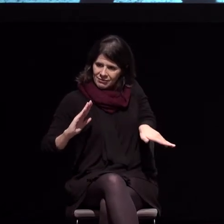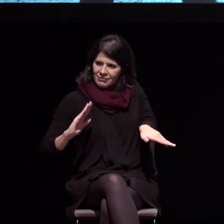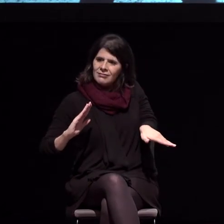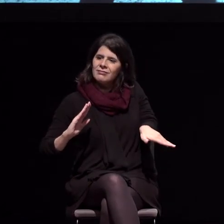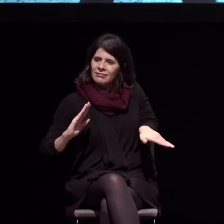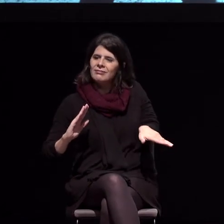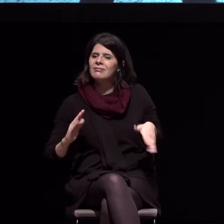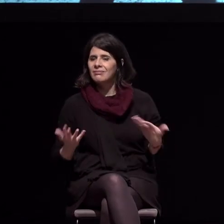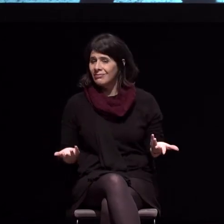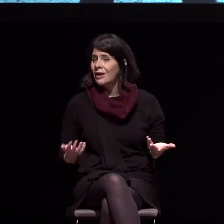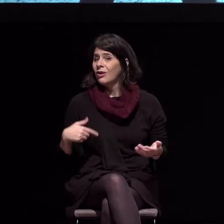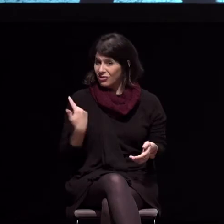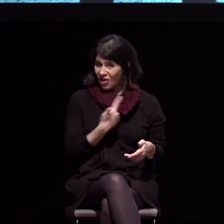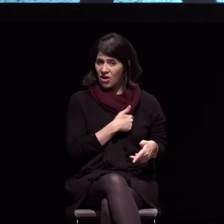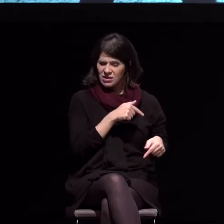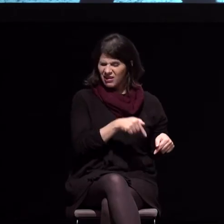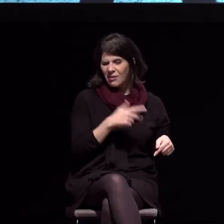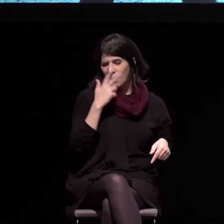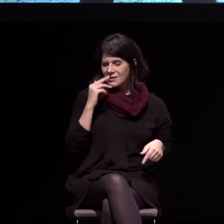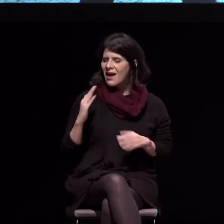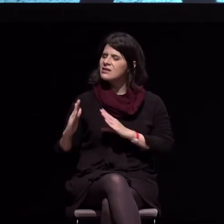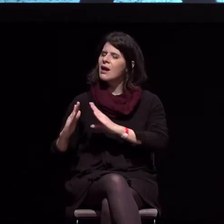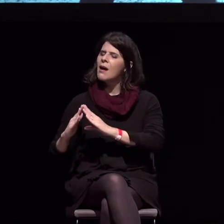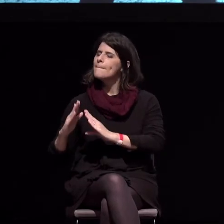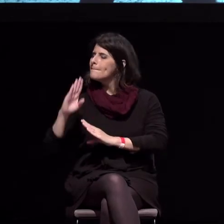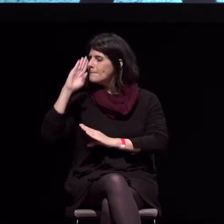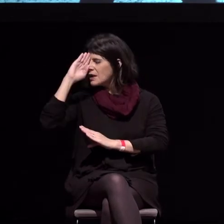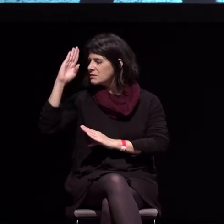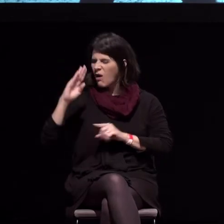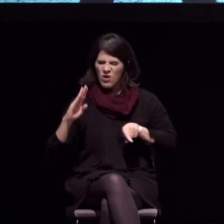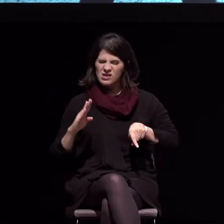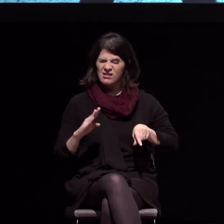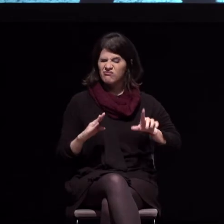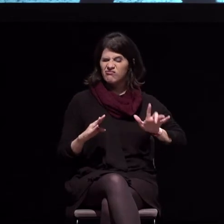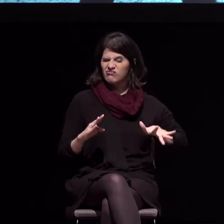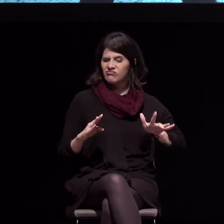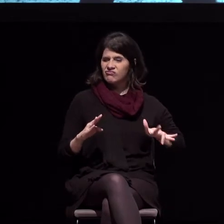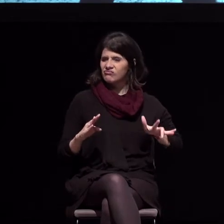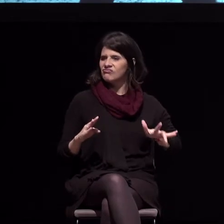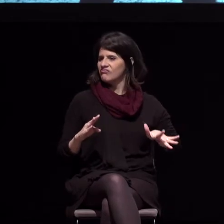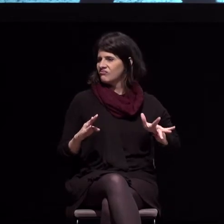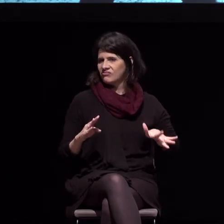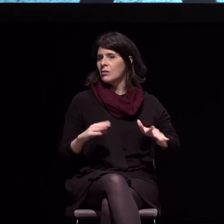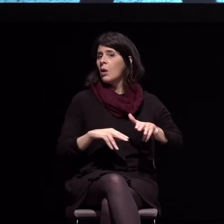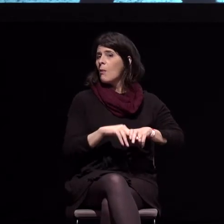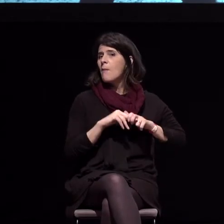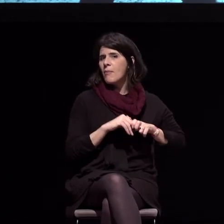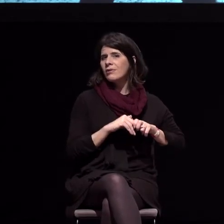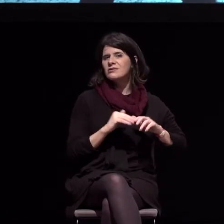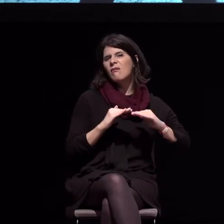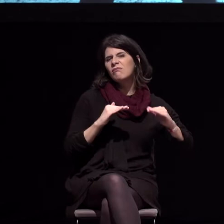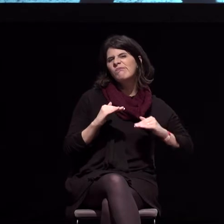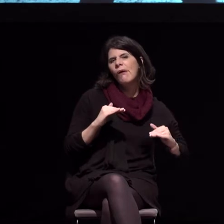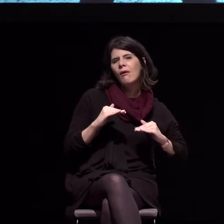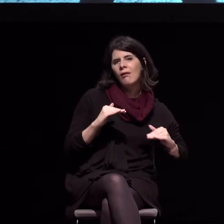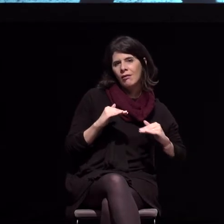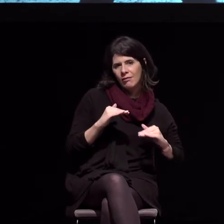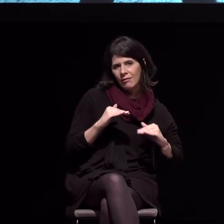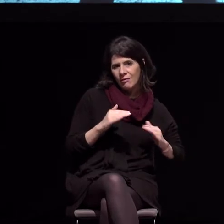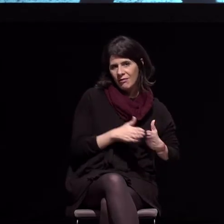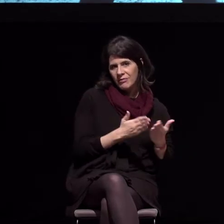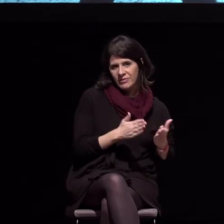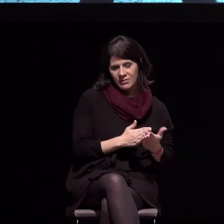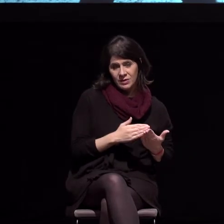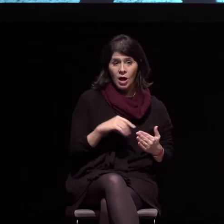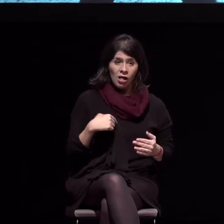é uma ordem terceira. Então, ela é a prima pobre dentro da hierarquia da igreja. Ela é aquela que nós,